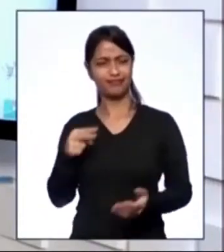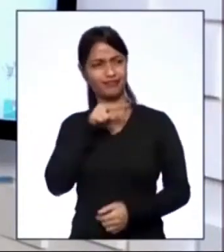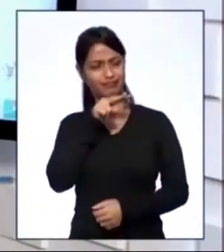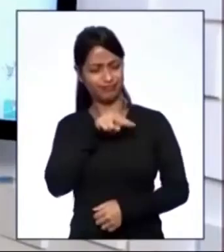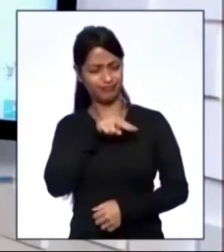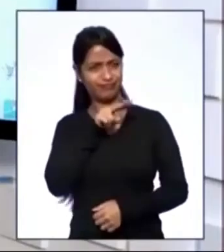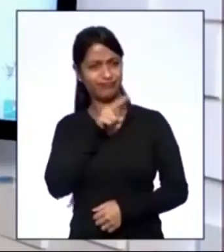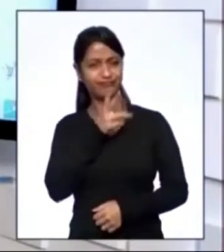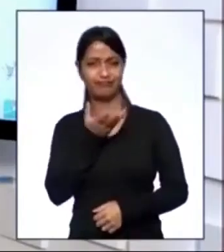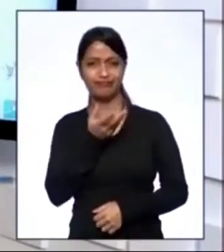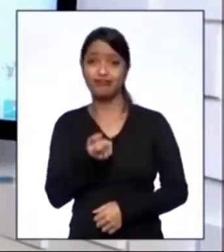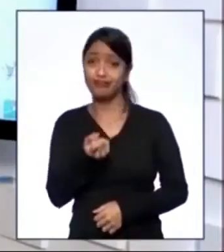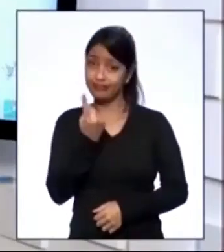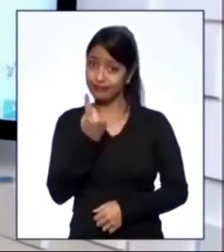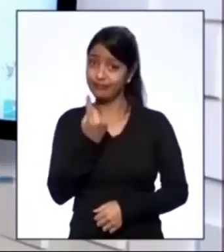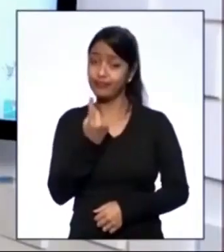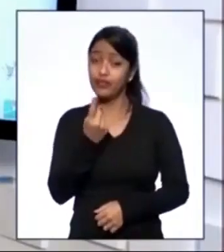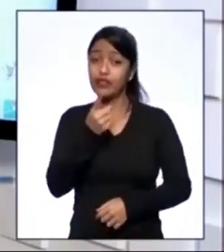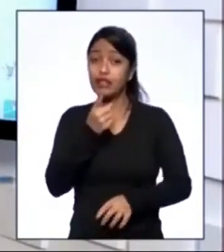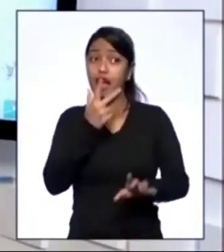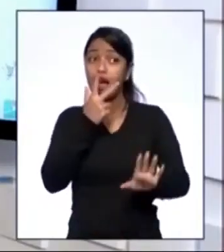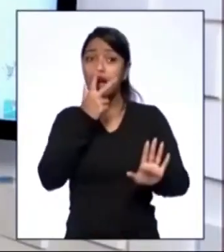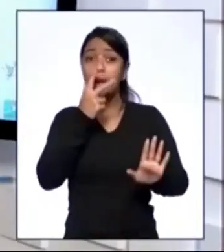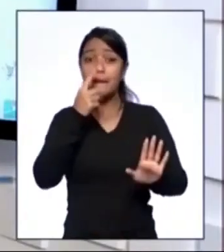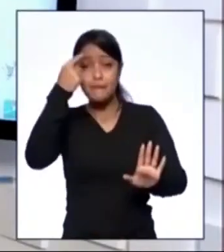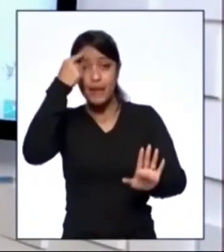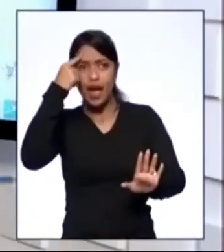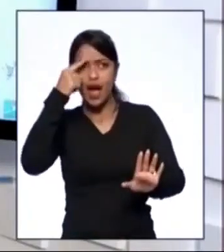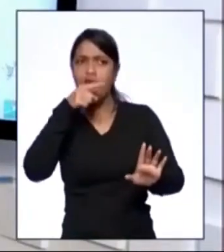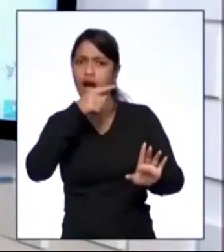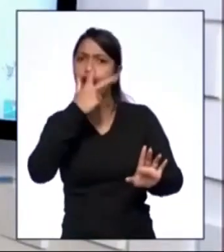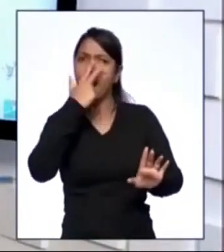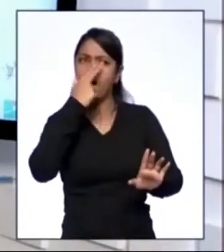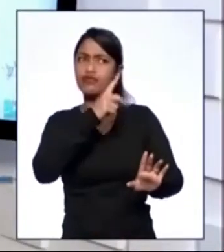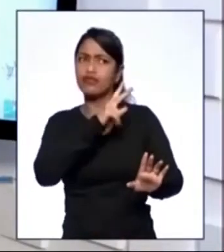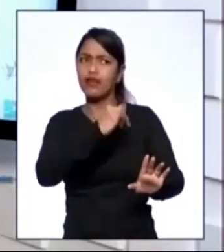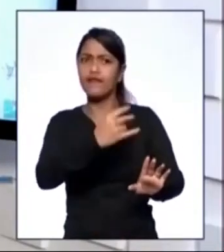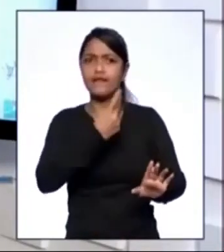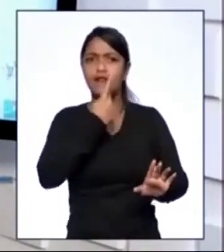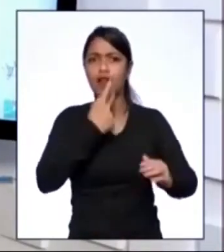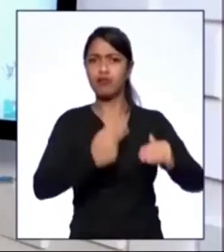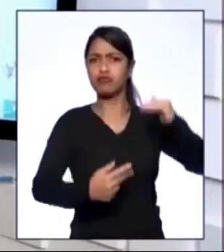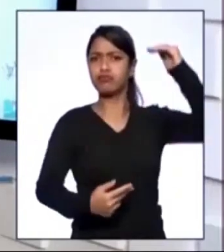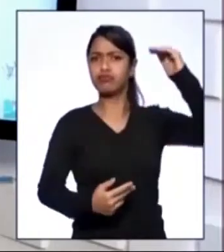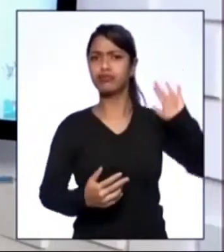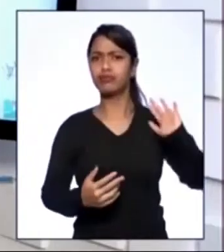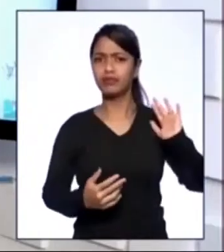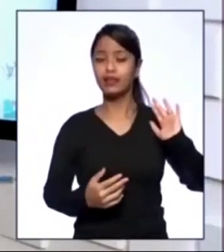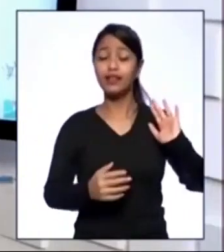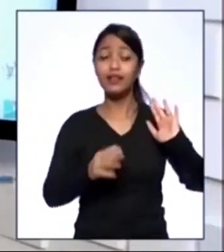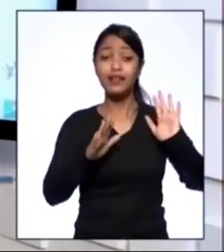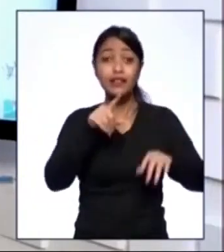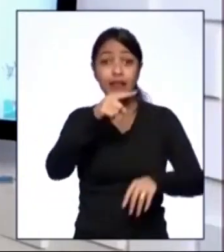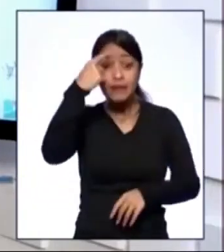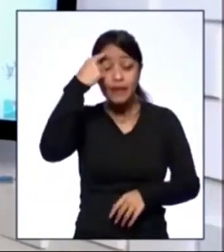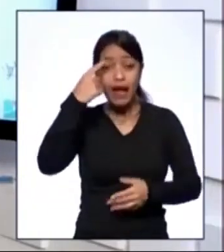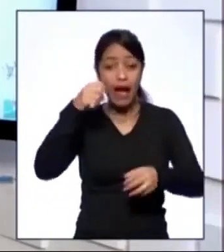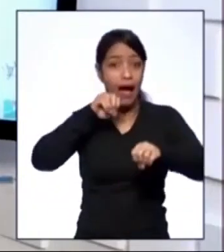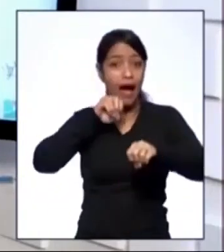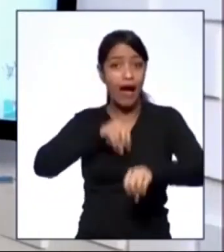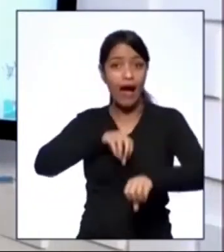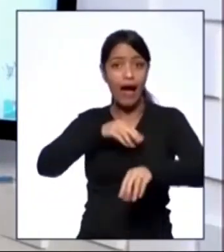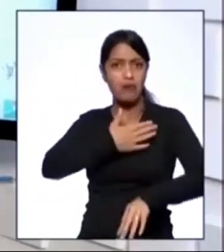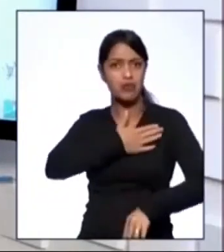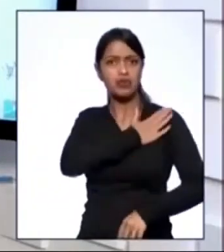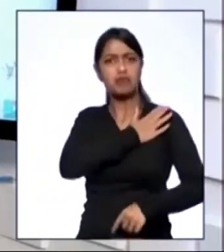uma situação. Expectativas, guarda isso. Senão você vai acabar achando que essa aula aqui ela é toda preconceituosa e, pelo amor de